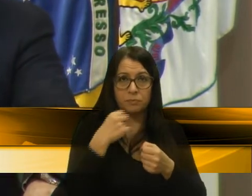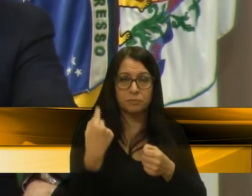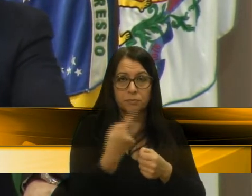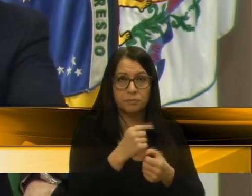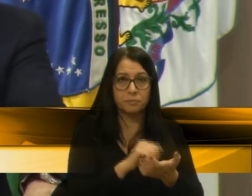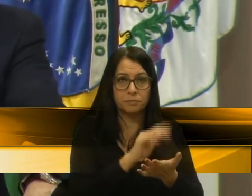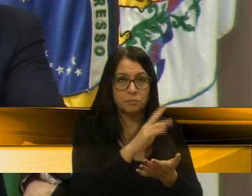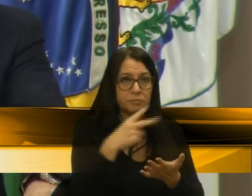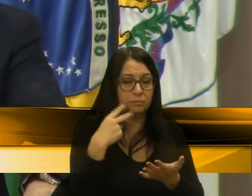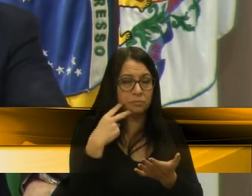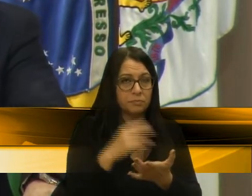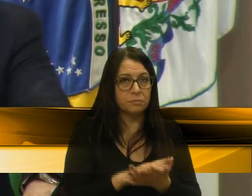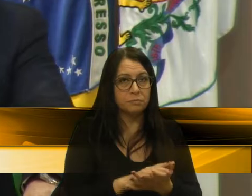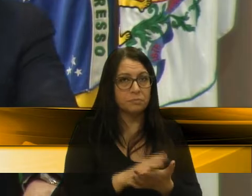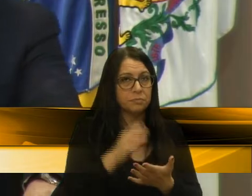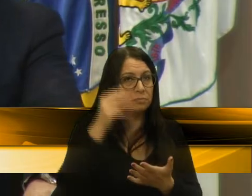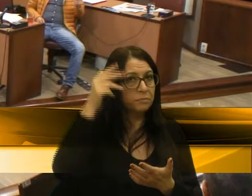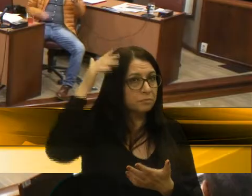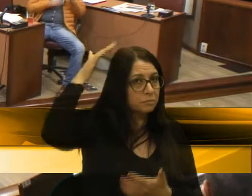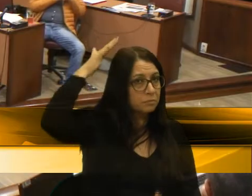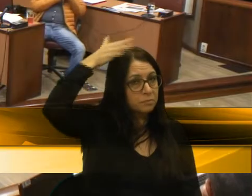apartes. Vereador Alceu Tomé.